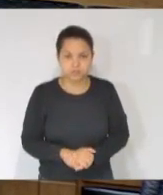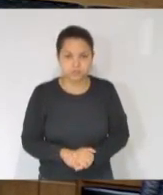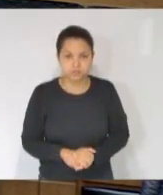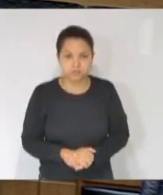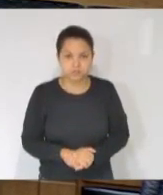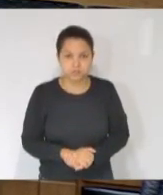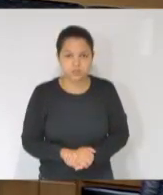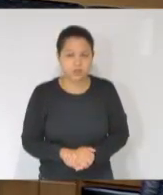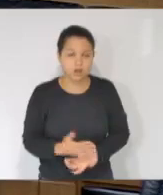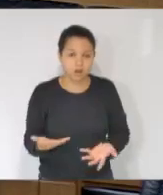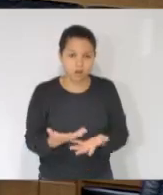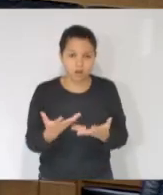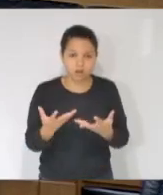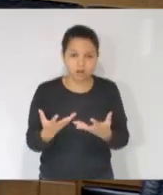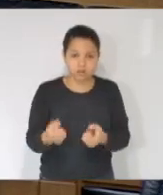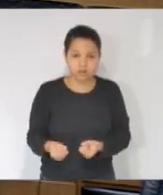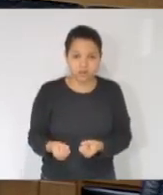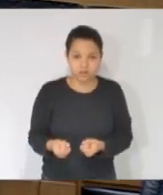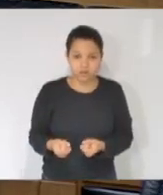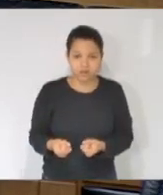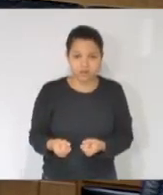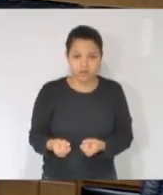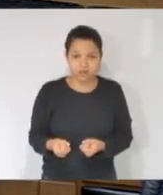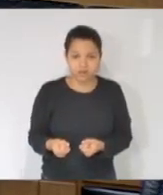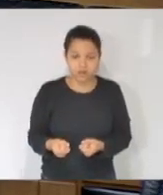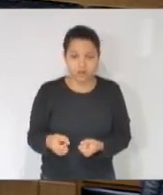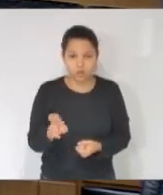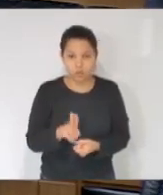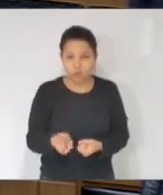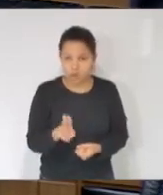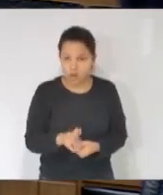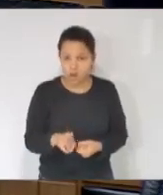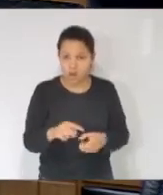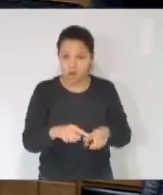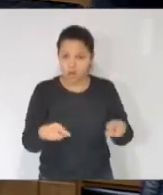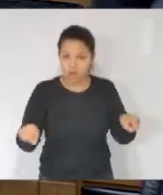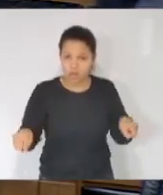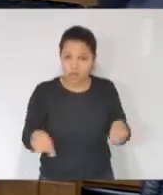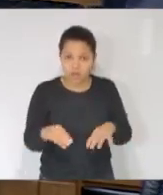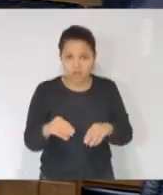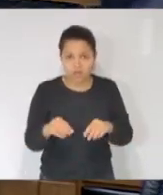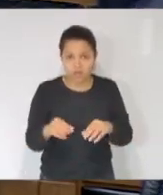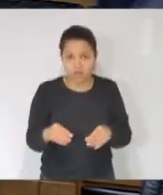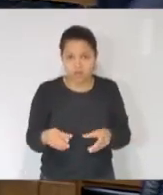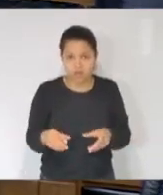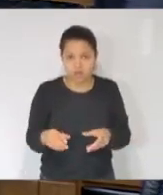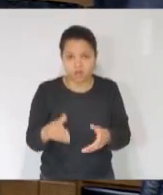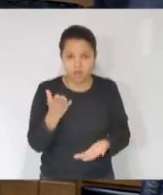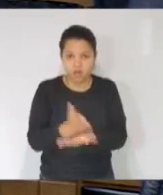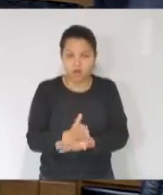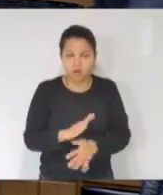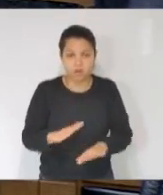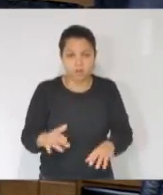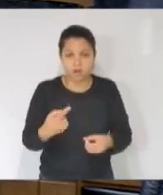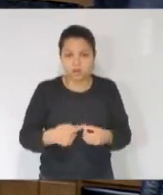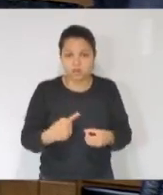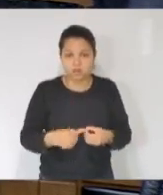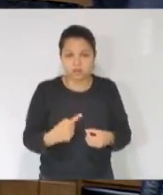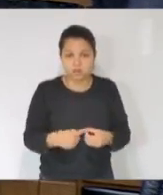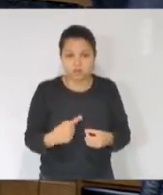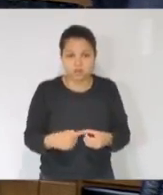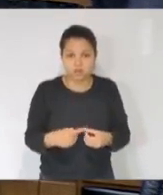Admitir a hipótese da utilização dessas terras é a mesma coisa que acabar com a cidade, acabar com o município, acabar